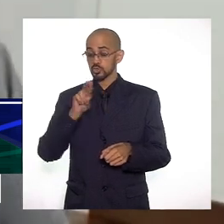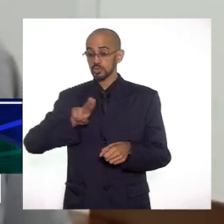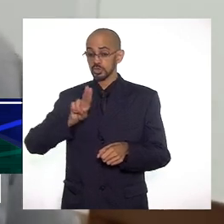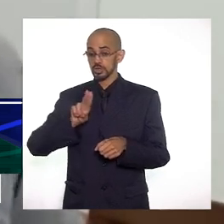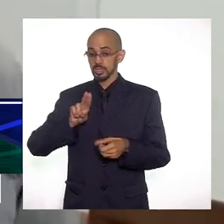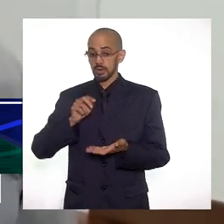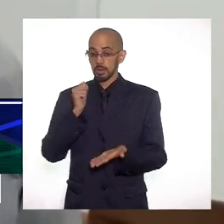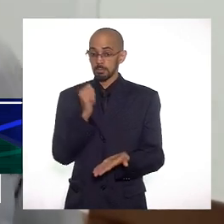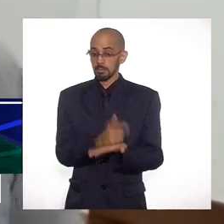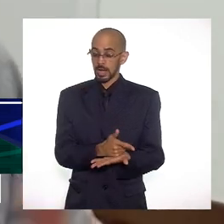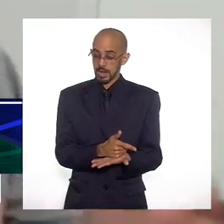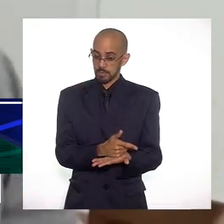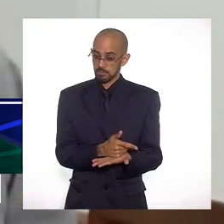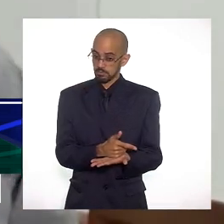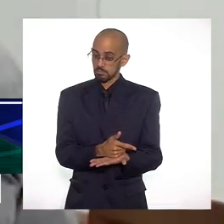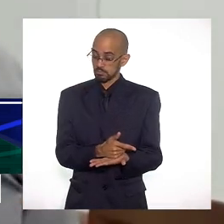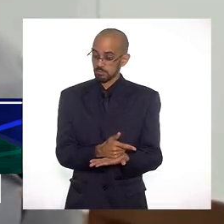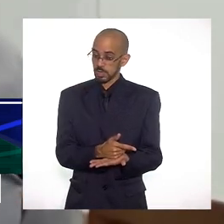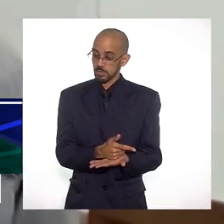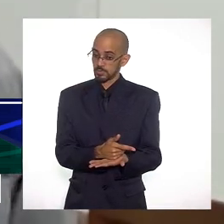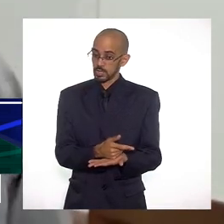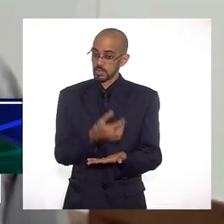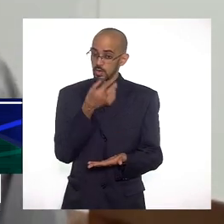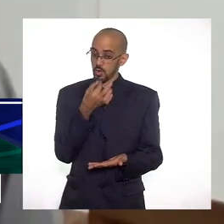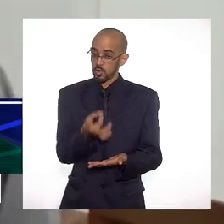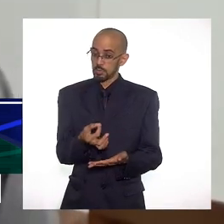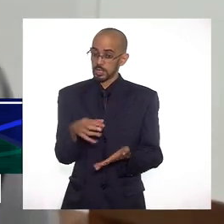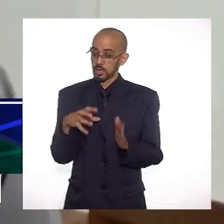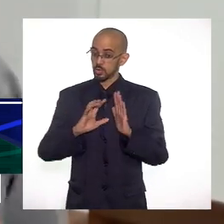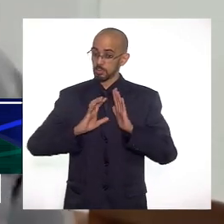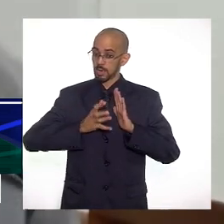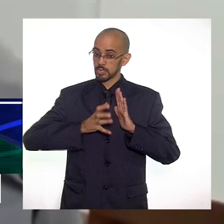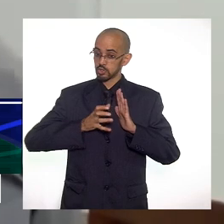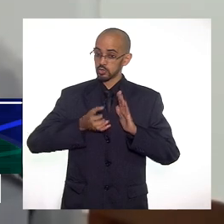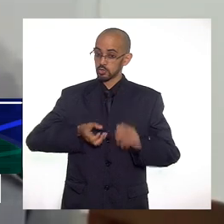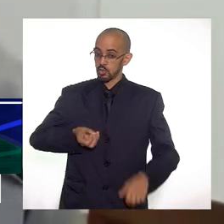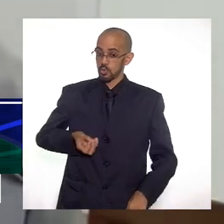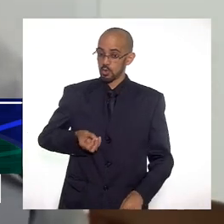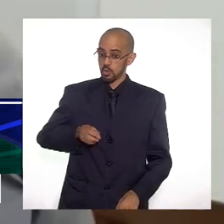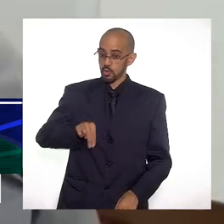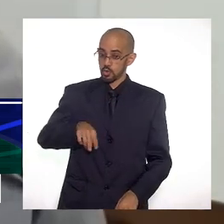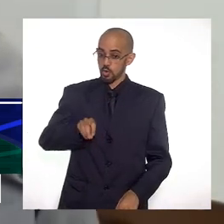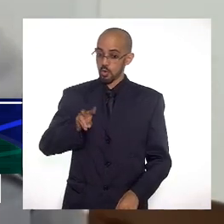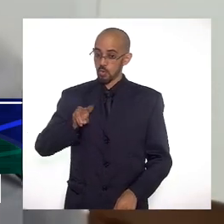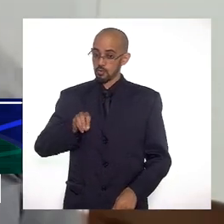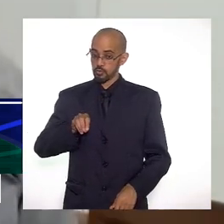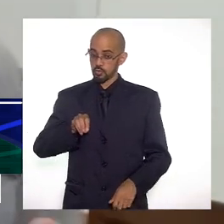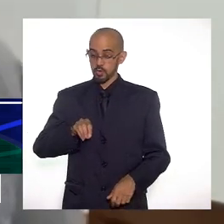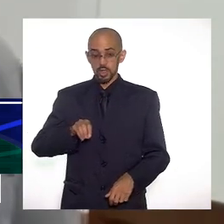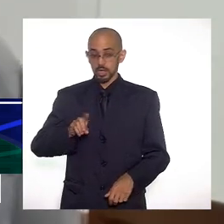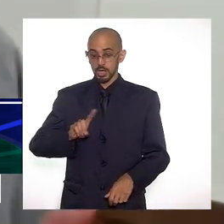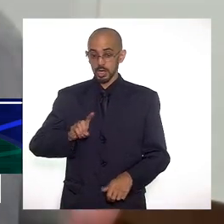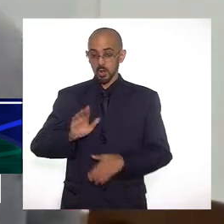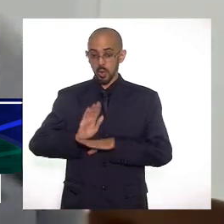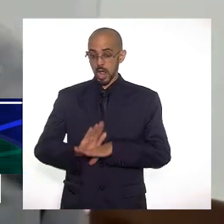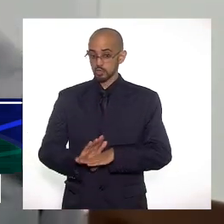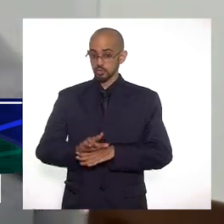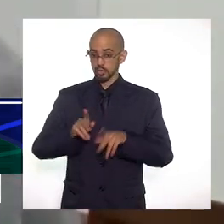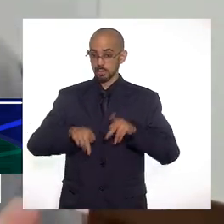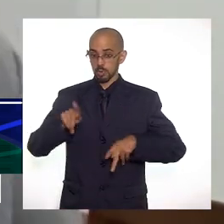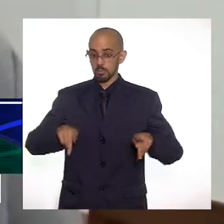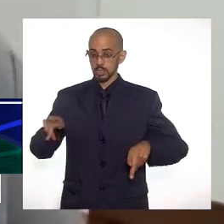um precedente que, na minha opinião, na opinião do Partido Novo, é um tanto quanto perigoso e que não beneficia a população, beneficia a